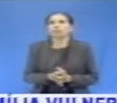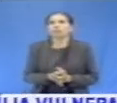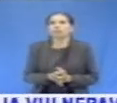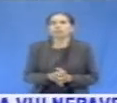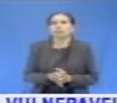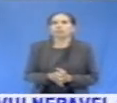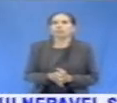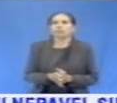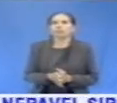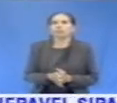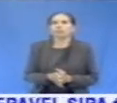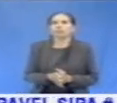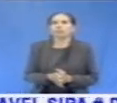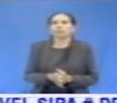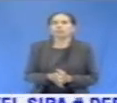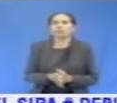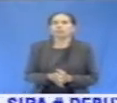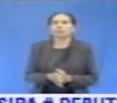ainda. Amanara.